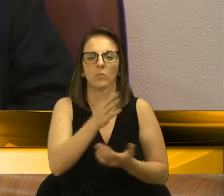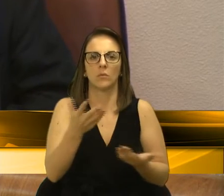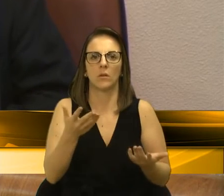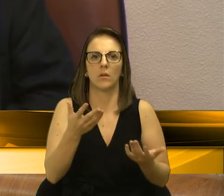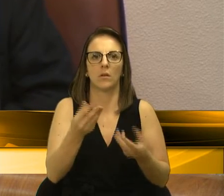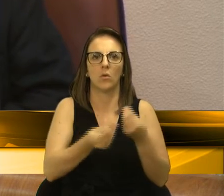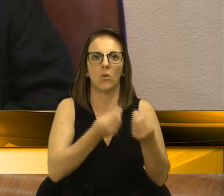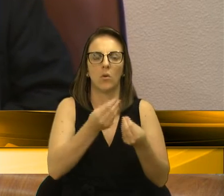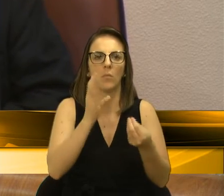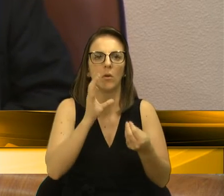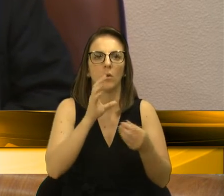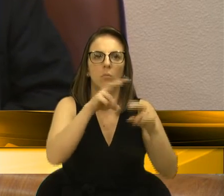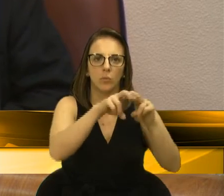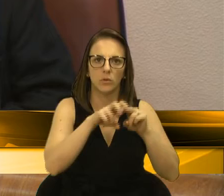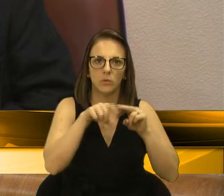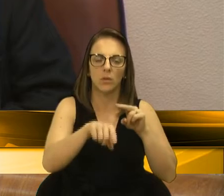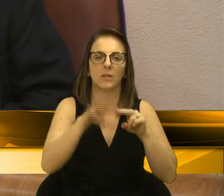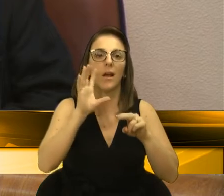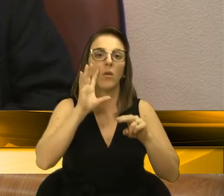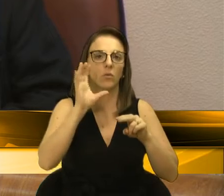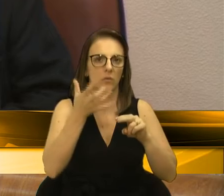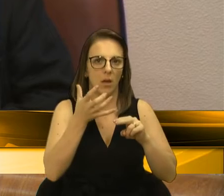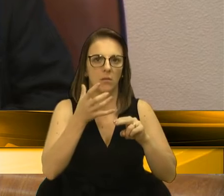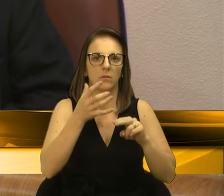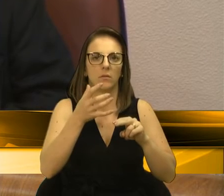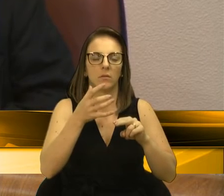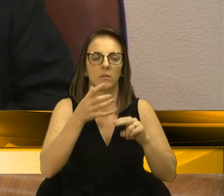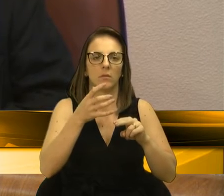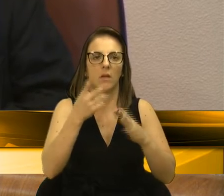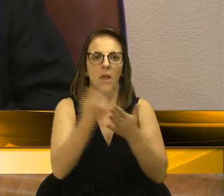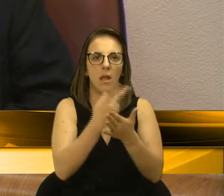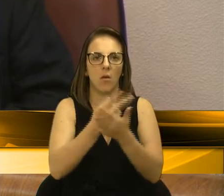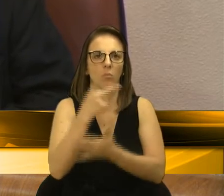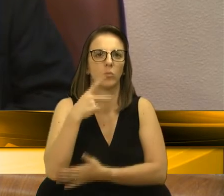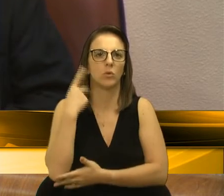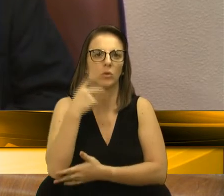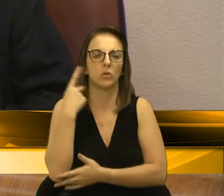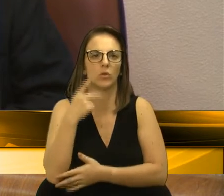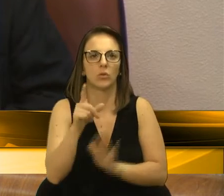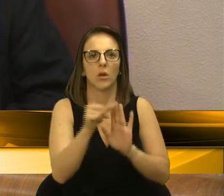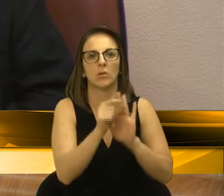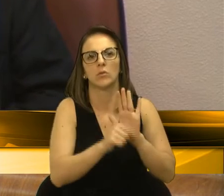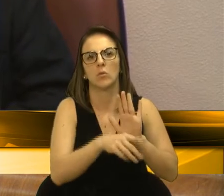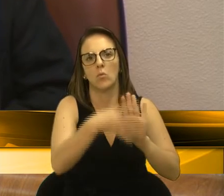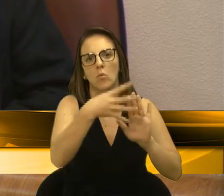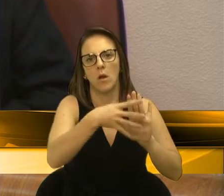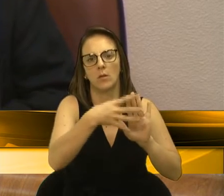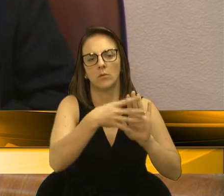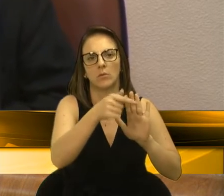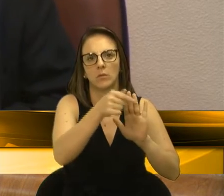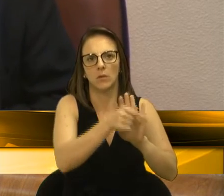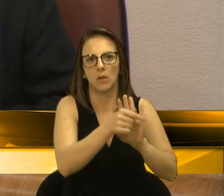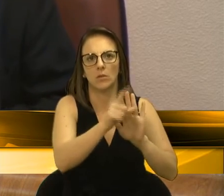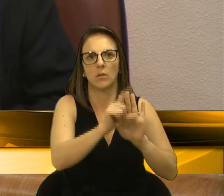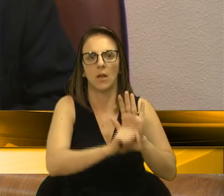política administrativa pertinente ao artigo 4, incisos 7 e 10, do Decreto-Lei nº